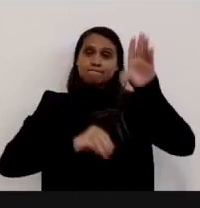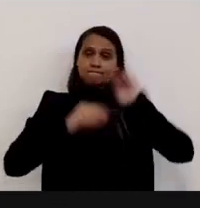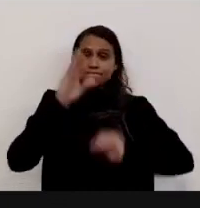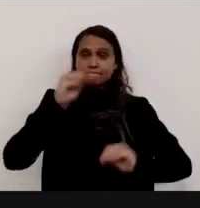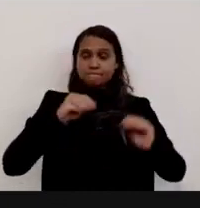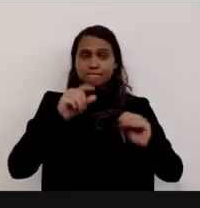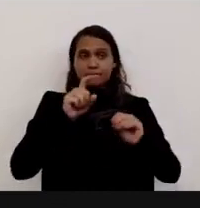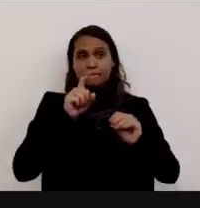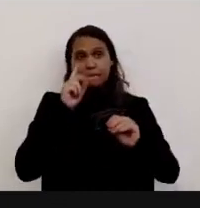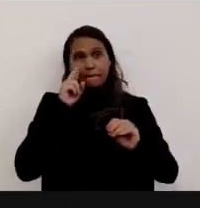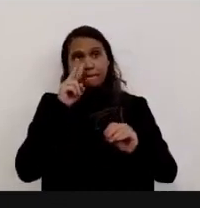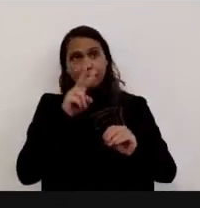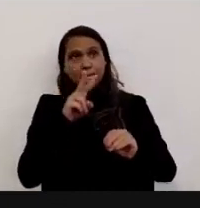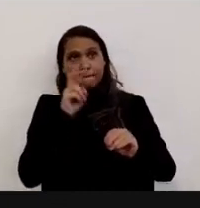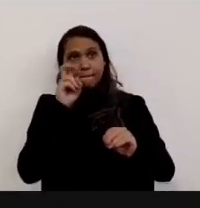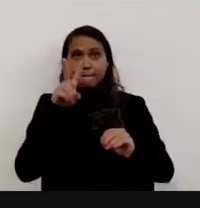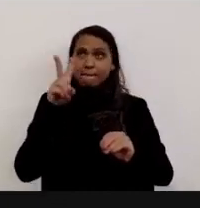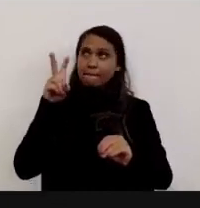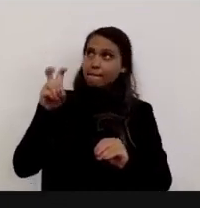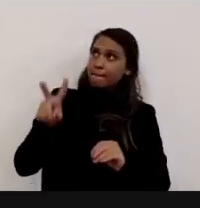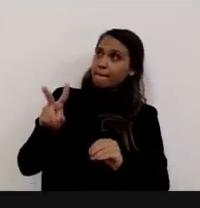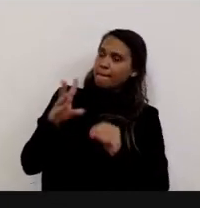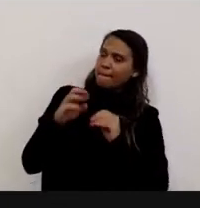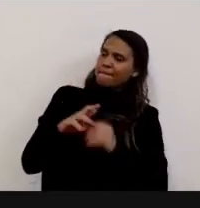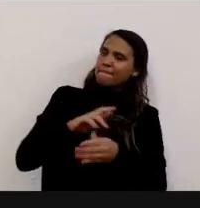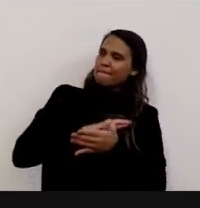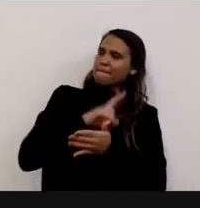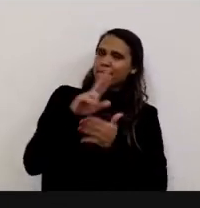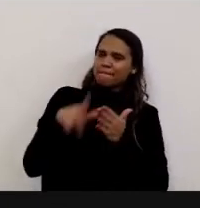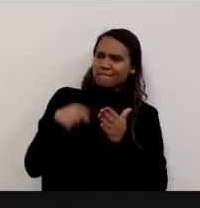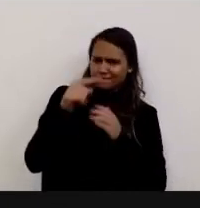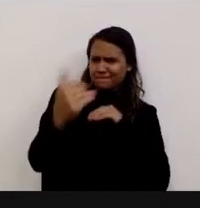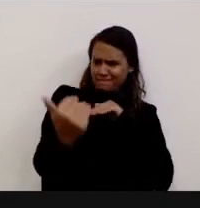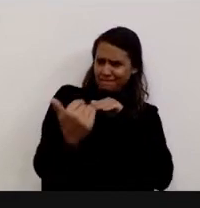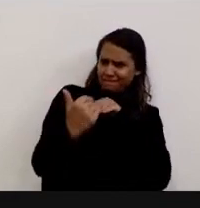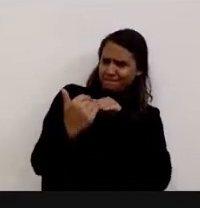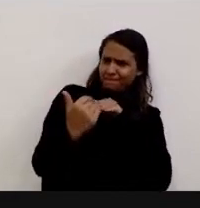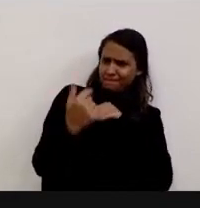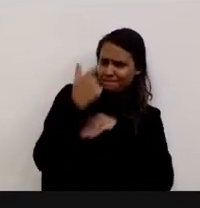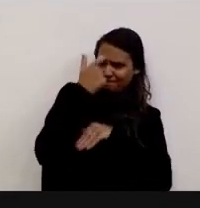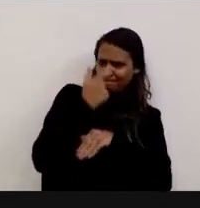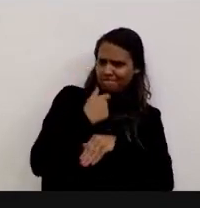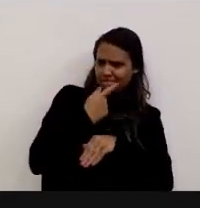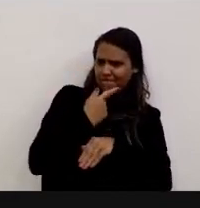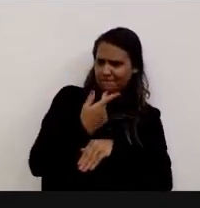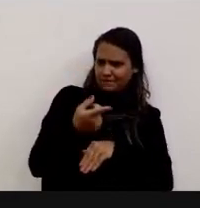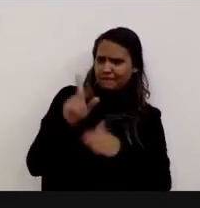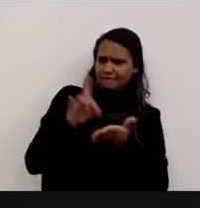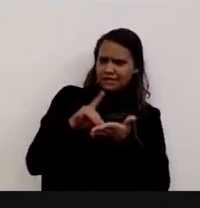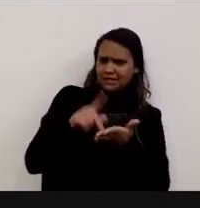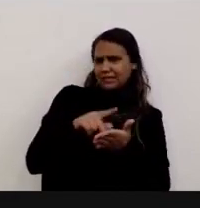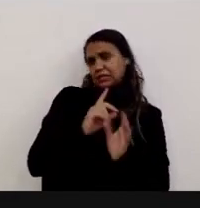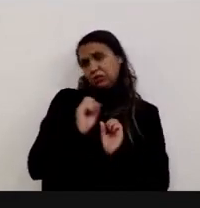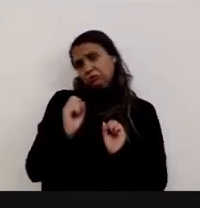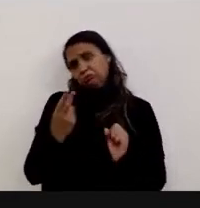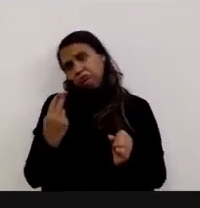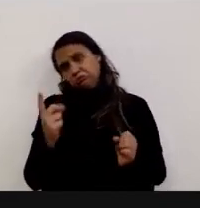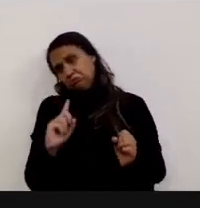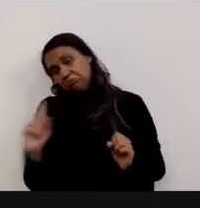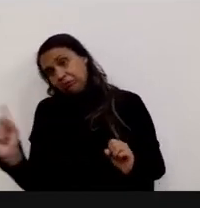estar acessando diversos tipos de bases de dados abertos. Você concorda com o que eu disse? É verdade? Enfim,